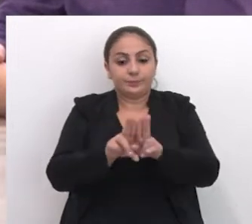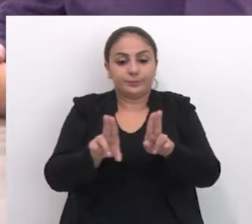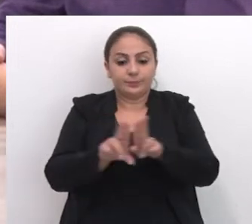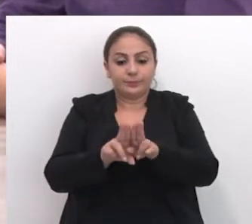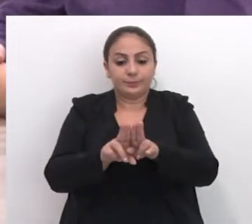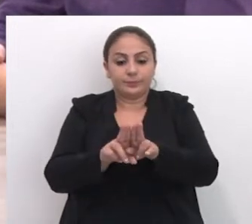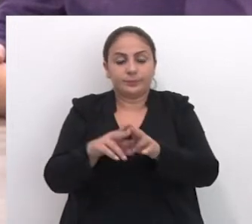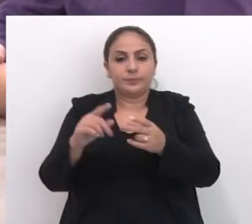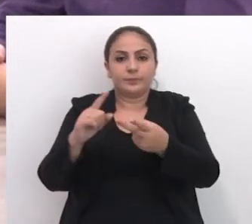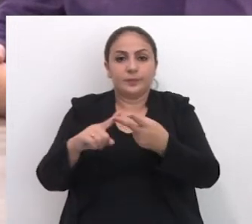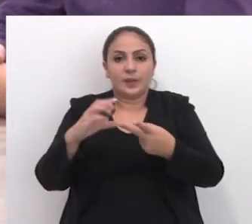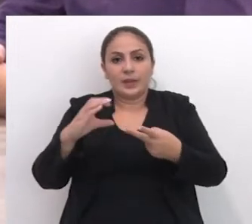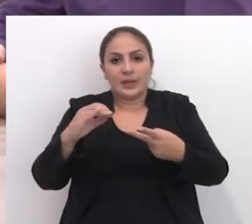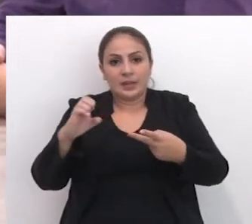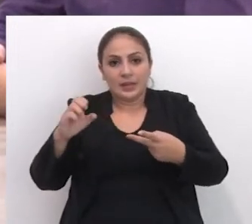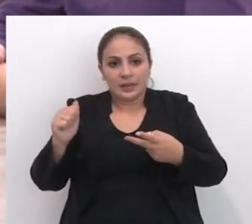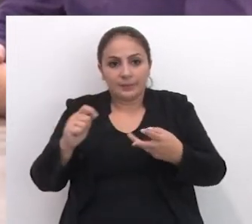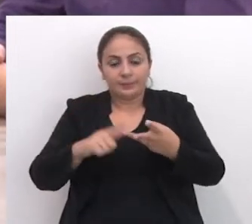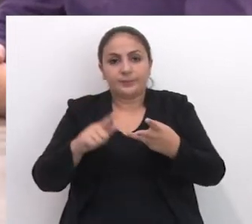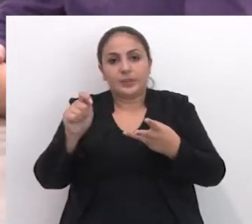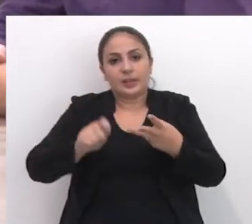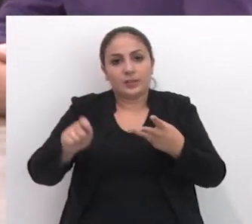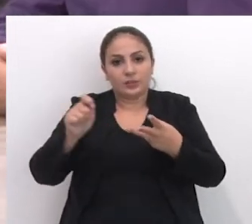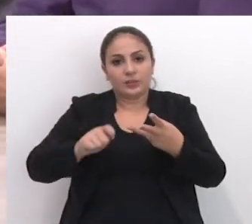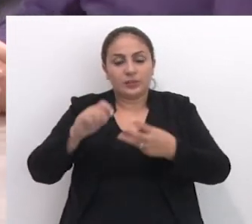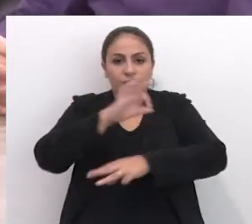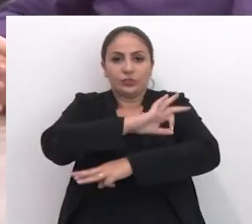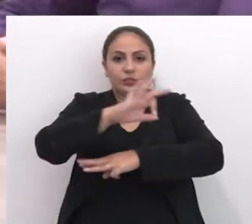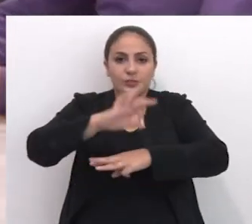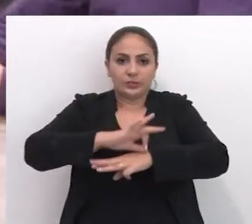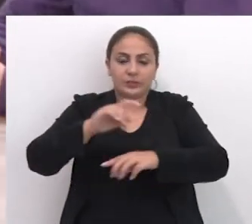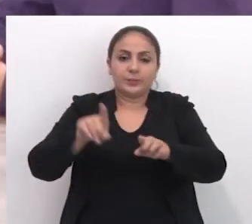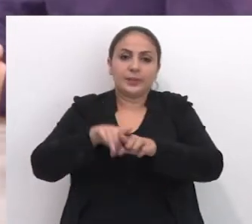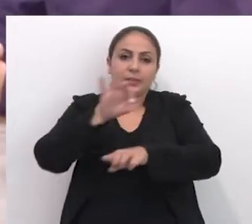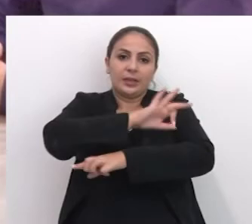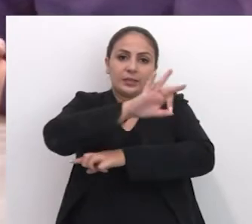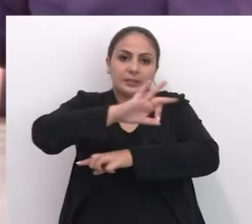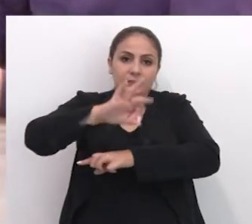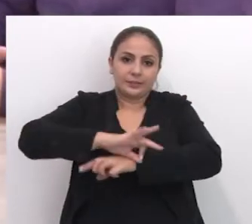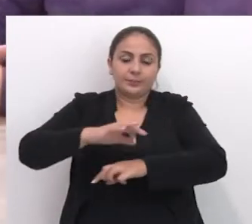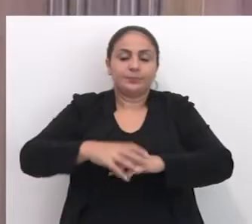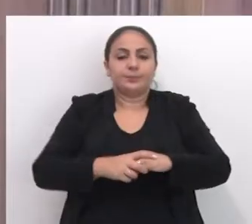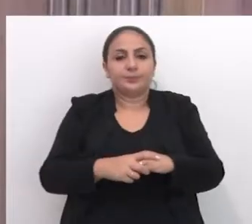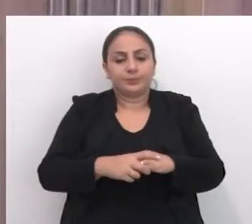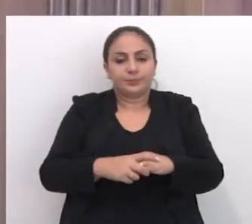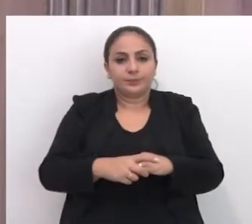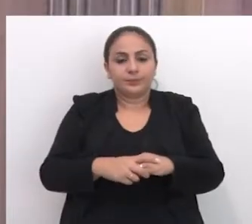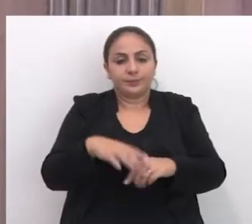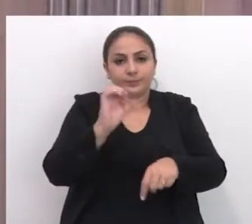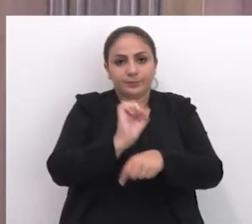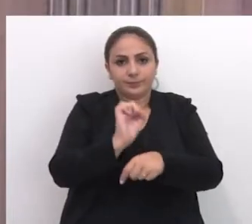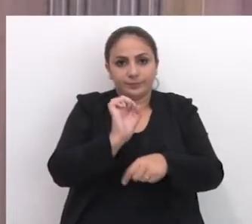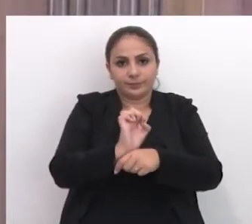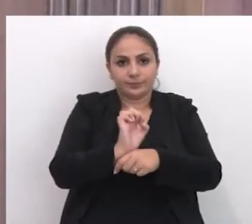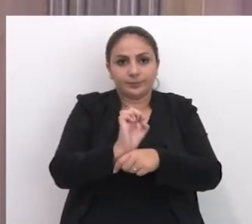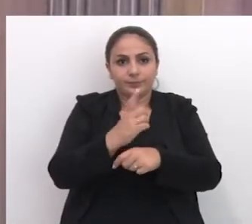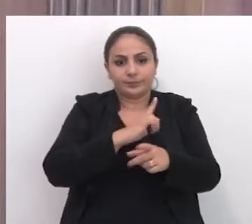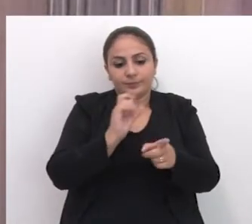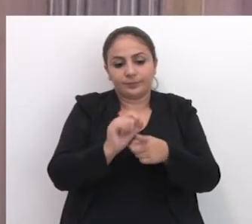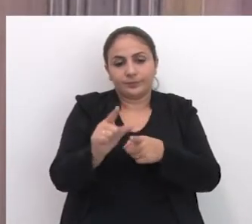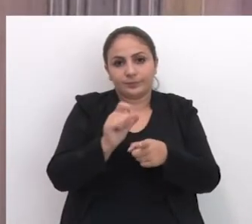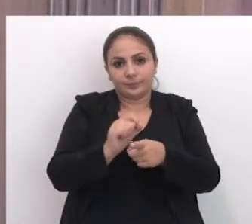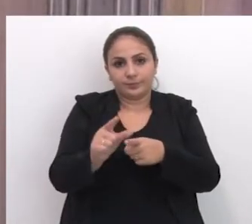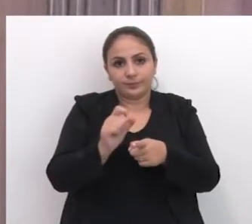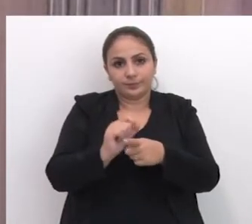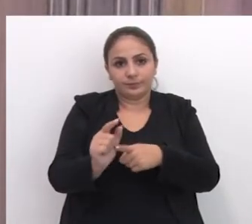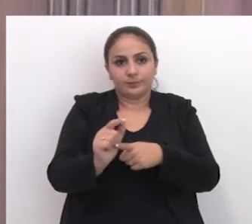da UPF, do CREA e da Associação de Engenheiros e Arquitetos. O Estado vai ficar com o